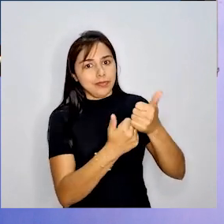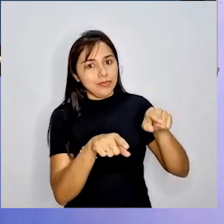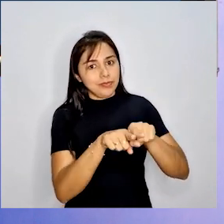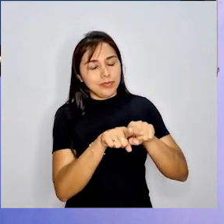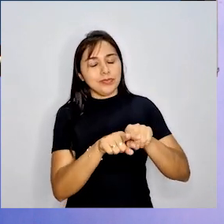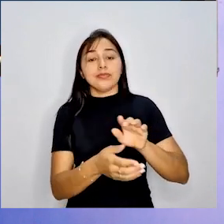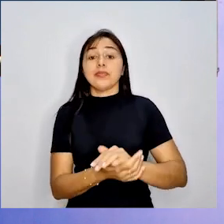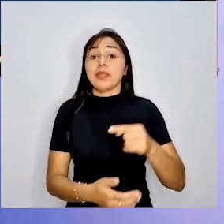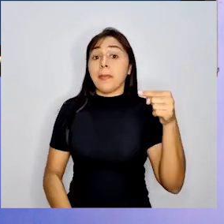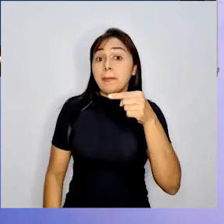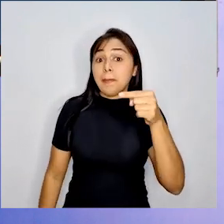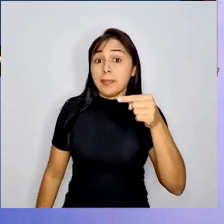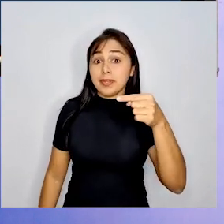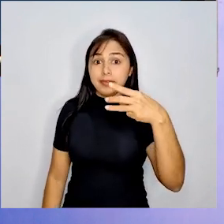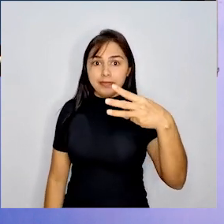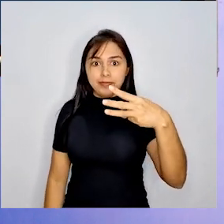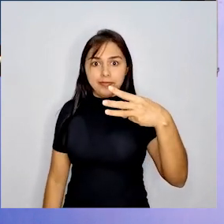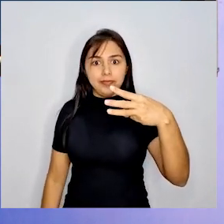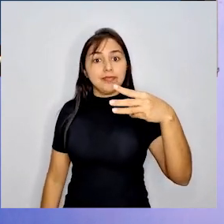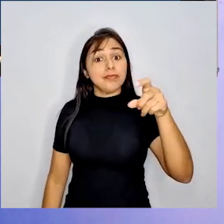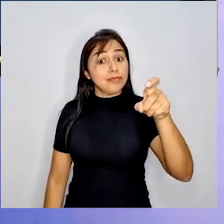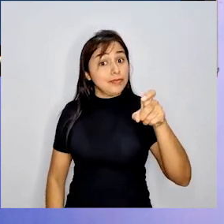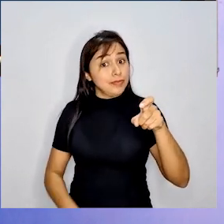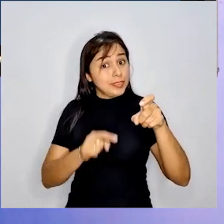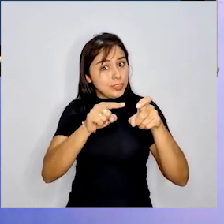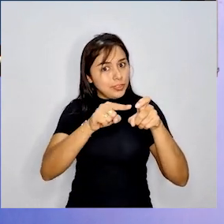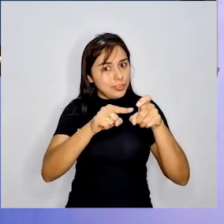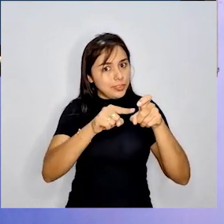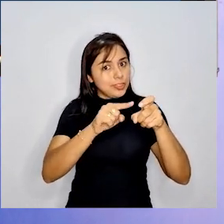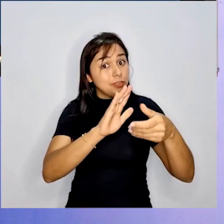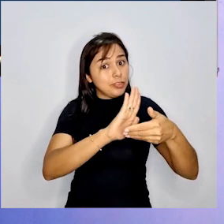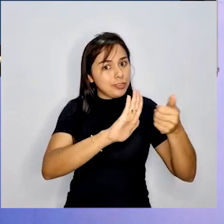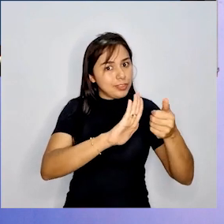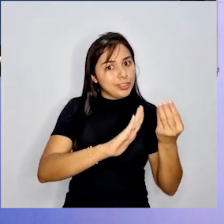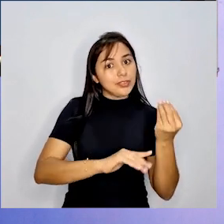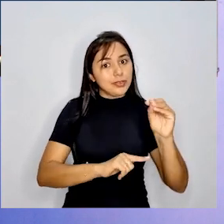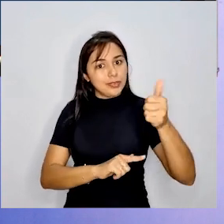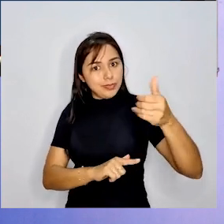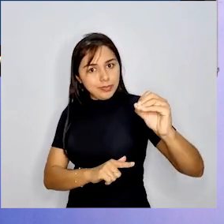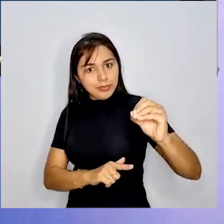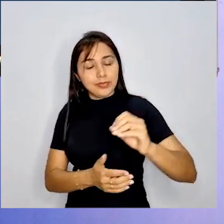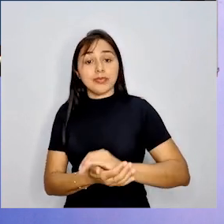menos 3, nessa equação aqui, vezes